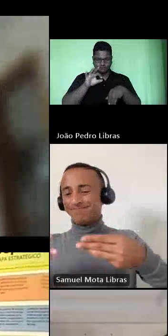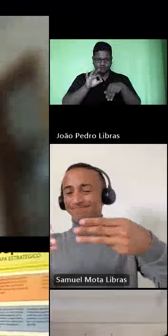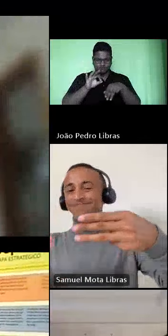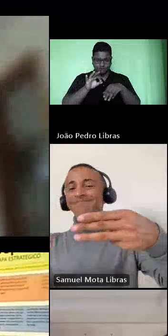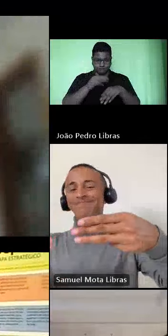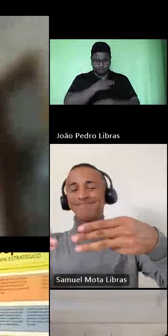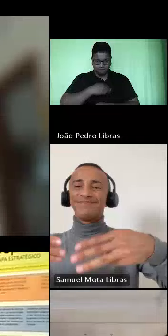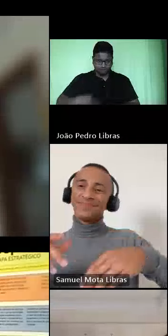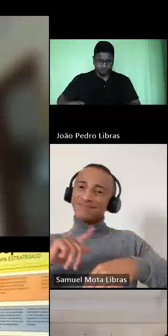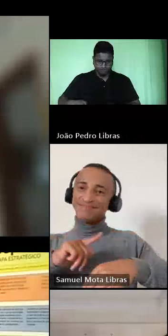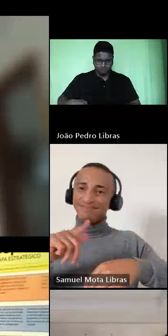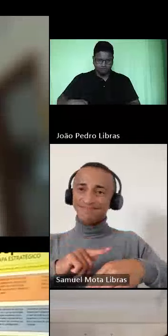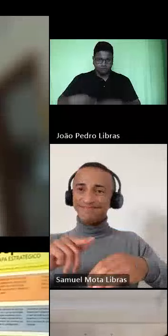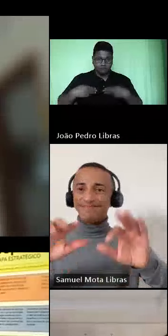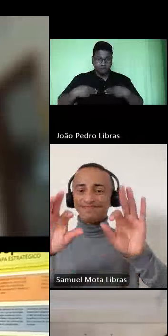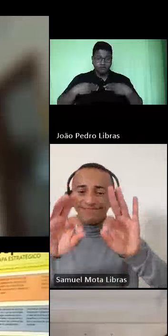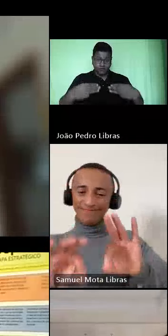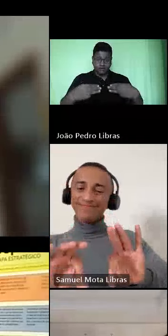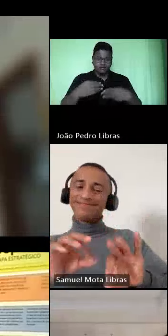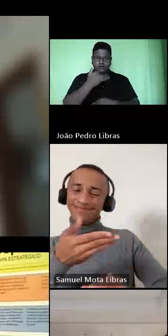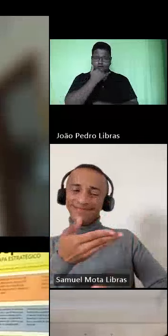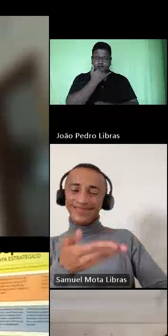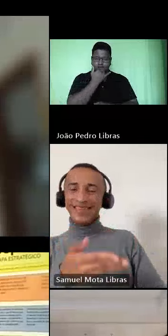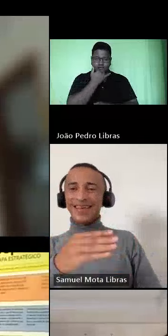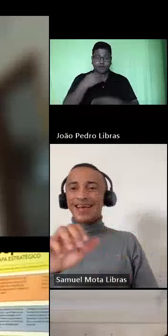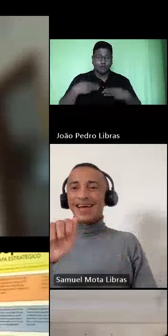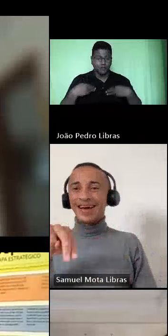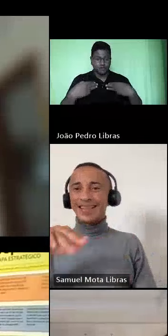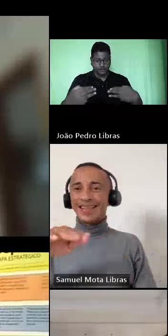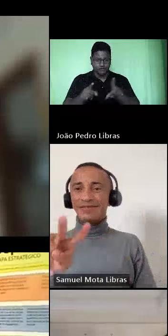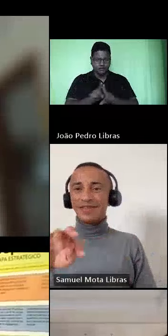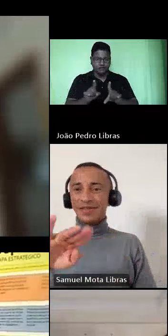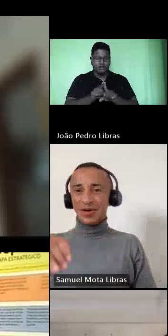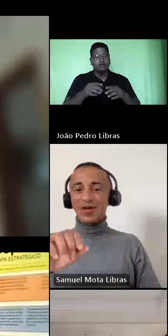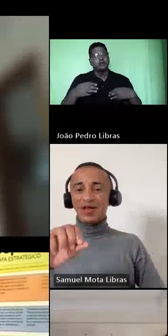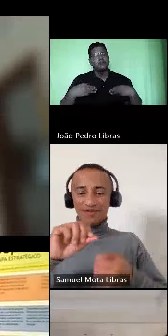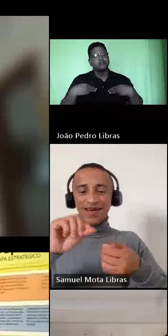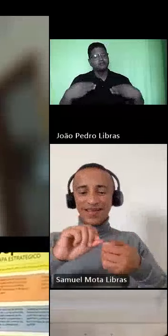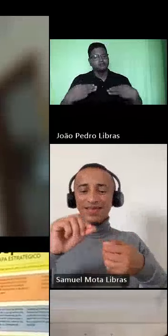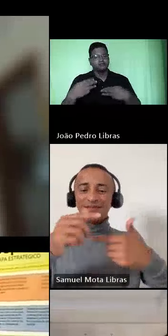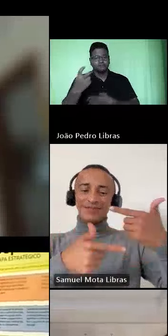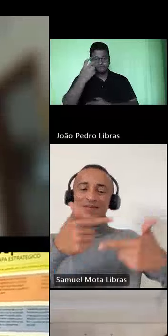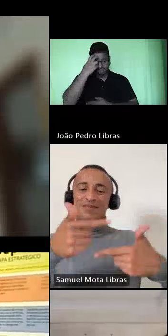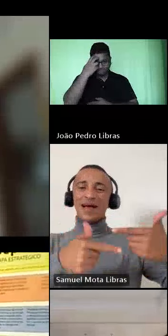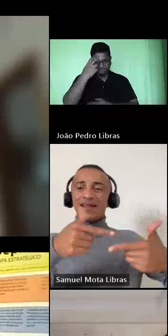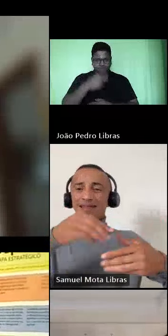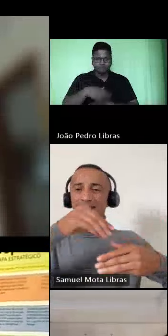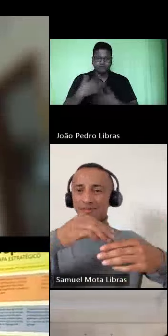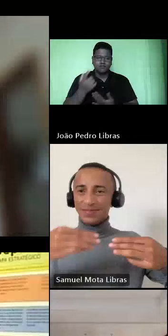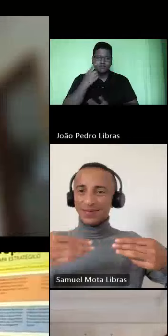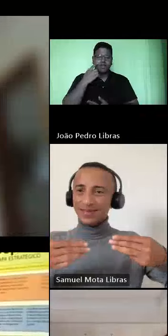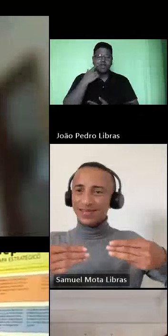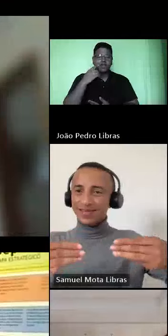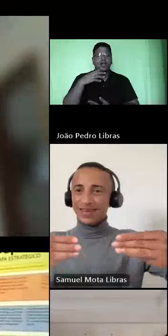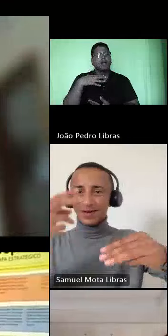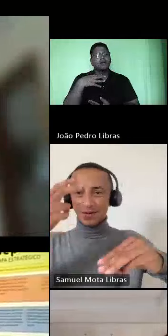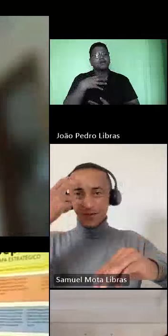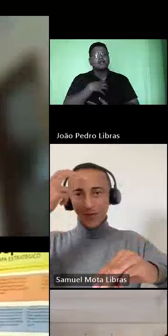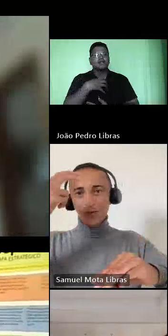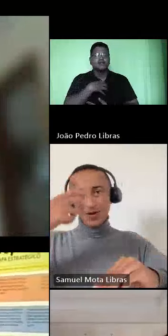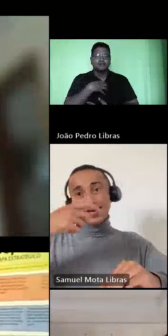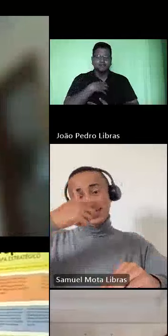Vitória faz isso aí também no ministério da cultura eh e essa essa é essa é com esse espírito que eu busco tocar